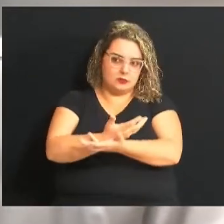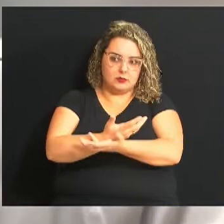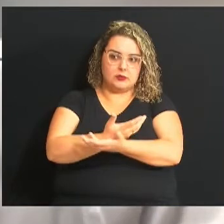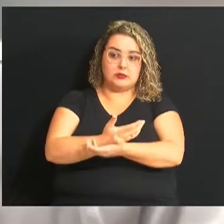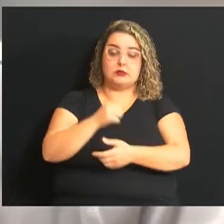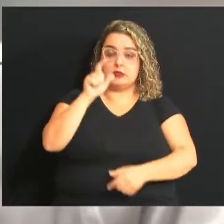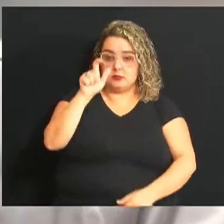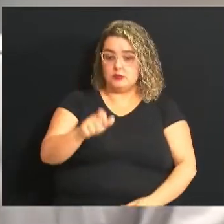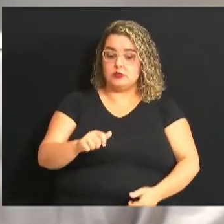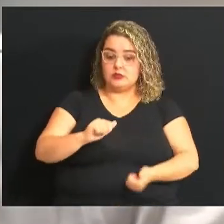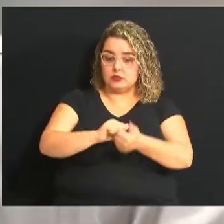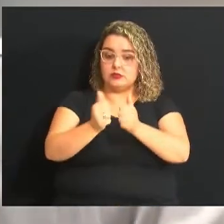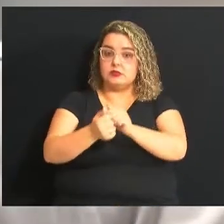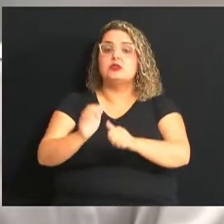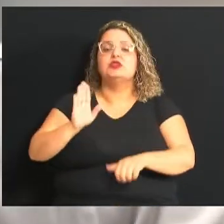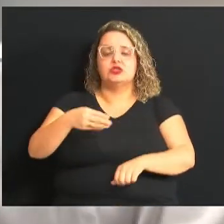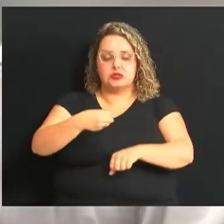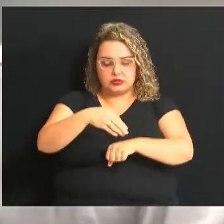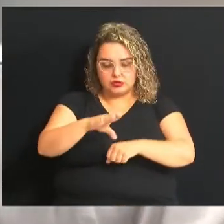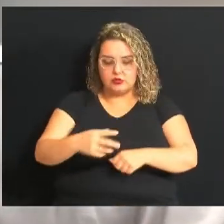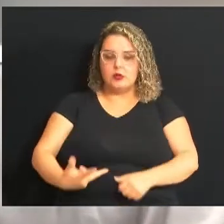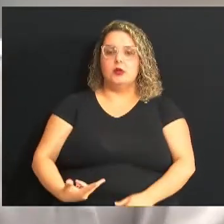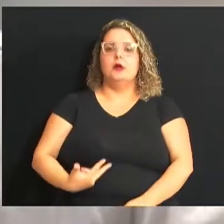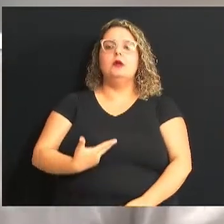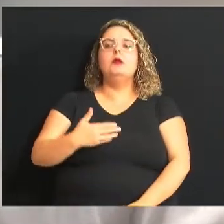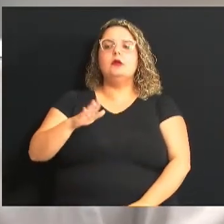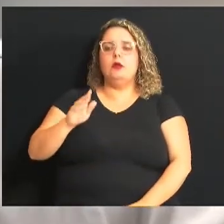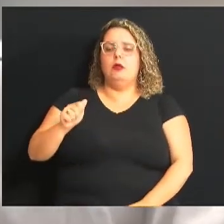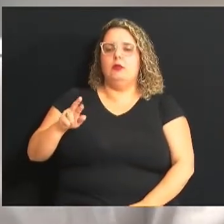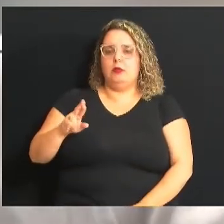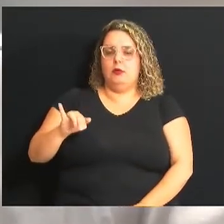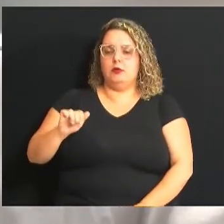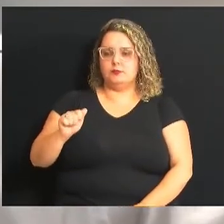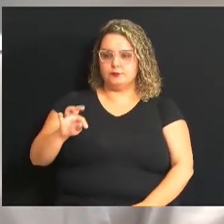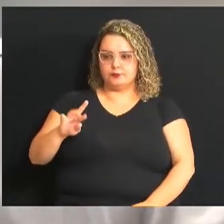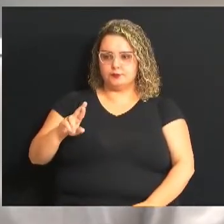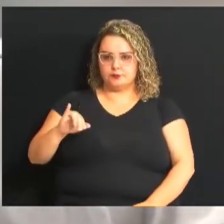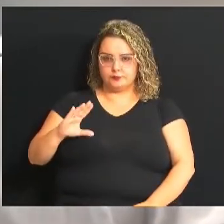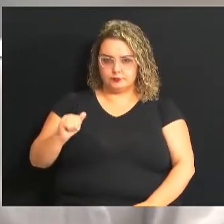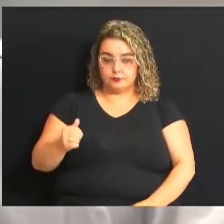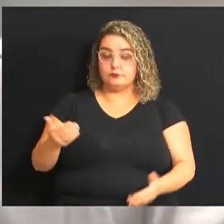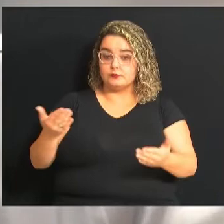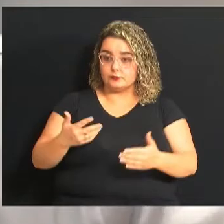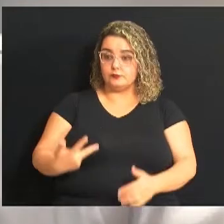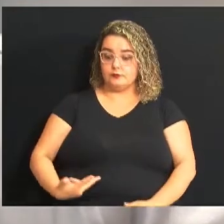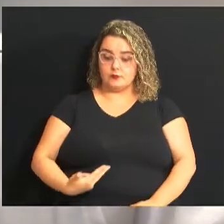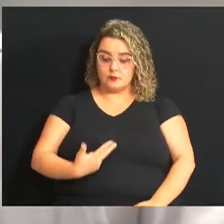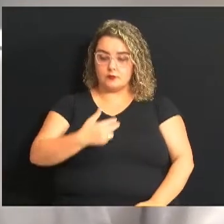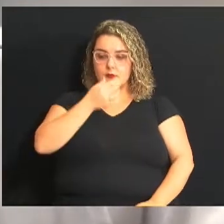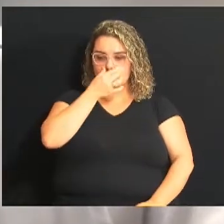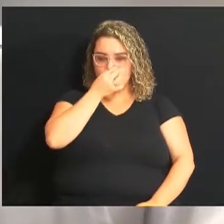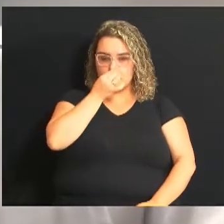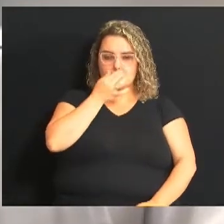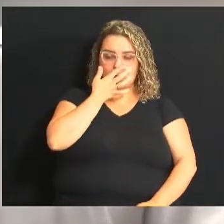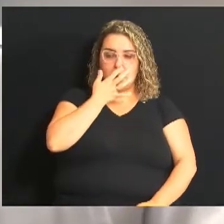tem indicação, sim, para a cirurgia bariátrica. Hoje, a cirurgia bariátrica, que é feita por